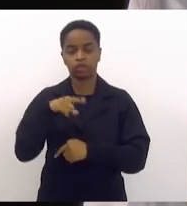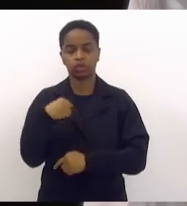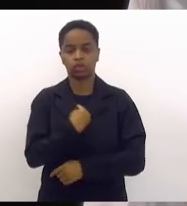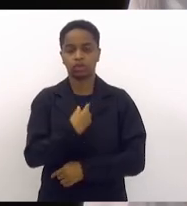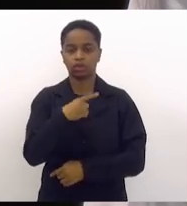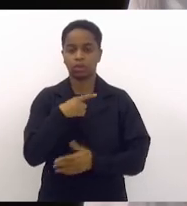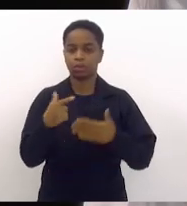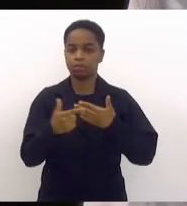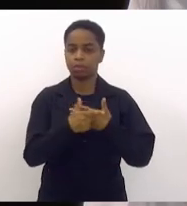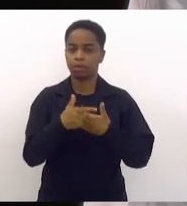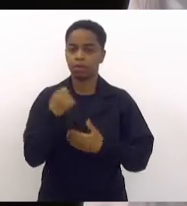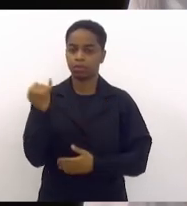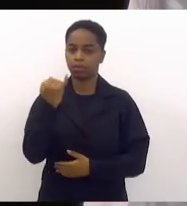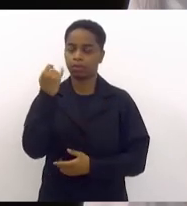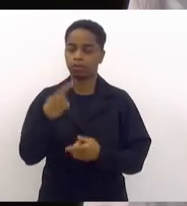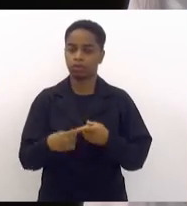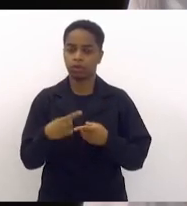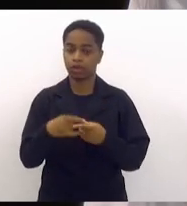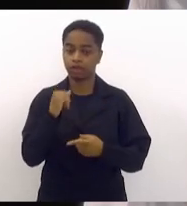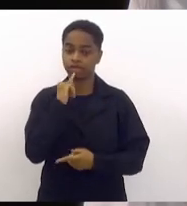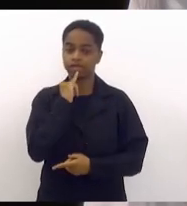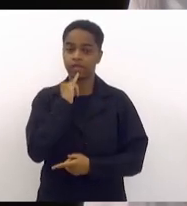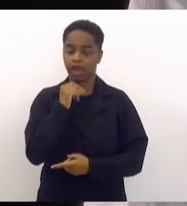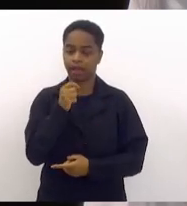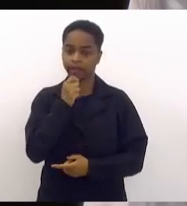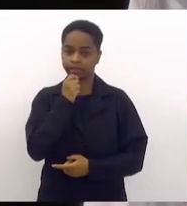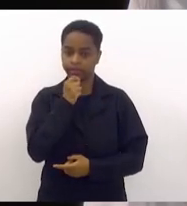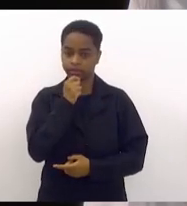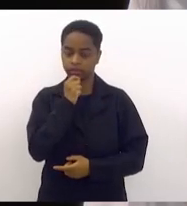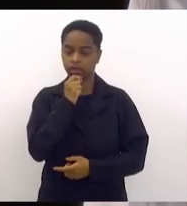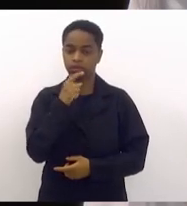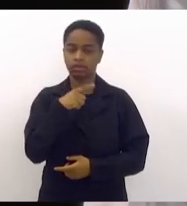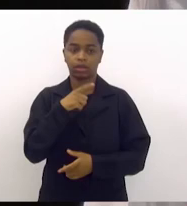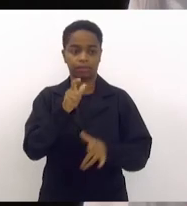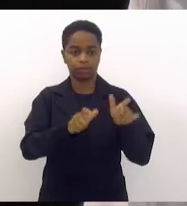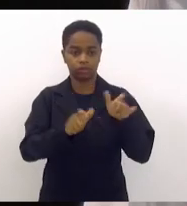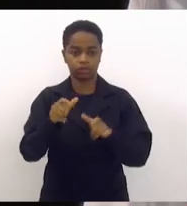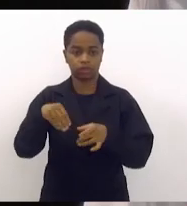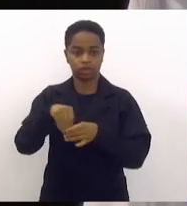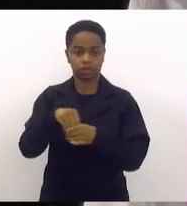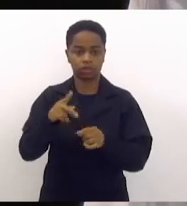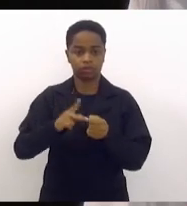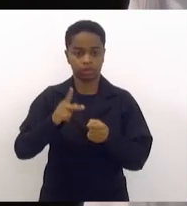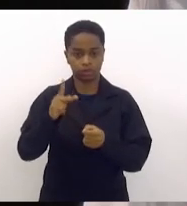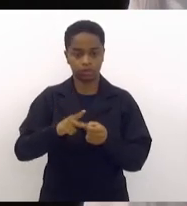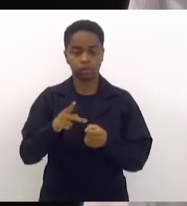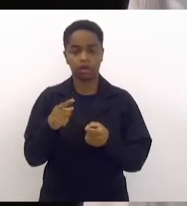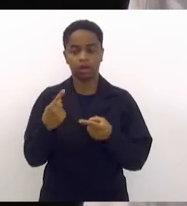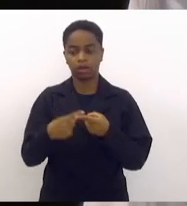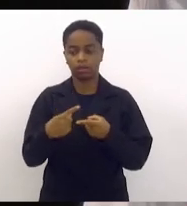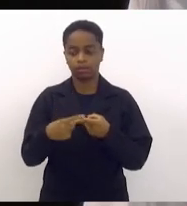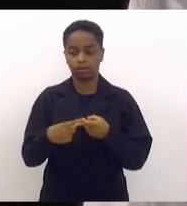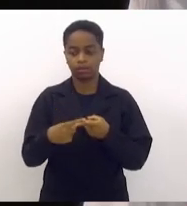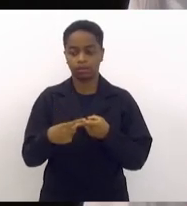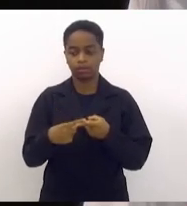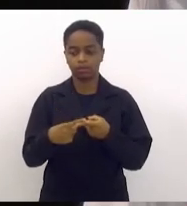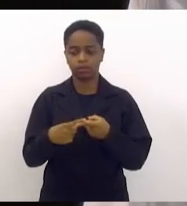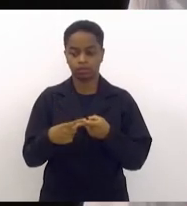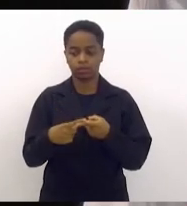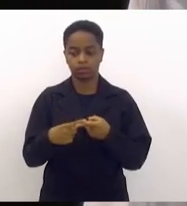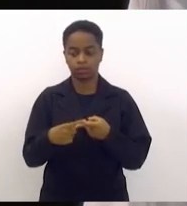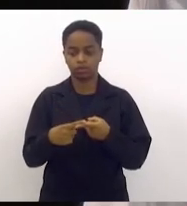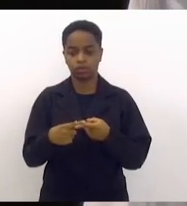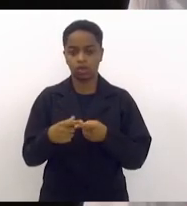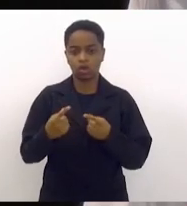Verônica Porque infelizmente temos agentes ainda dentro da da Petrobras que estão remando contra a